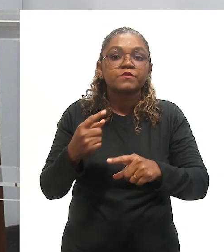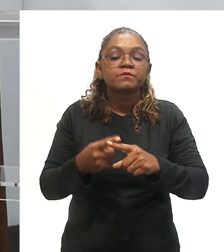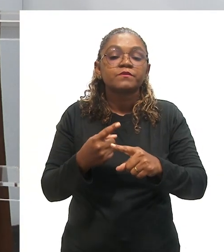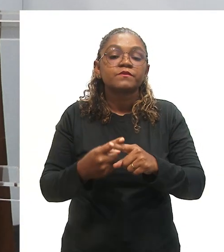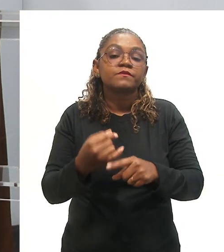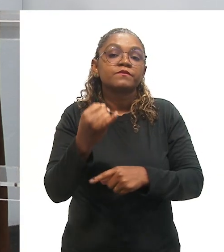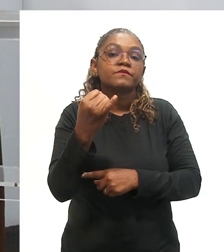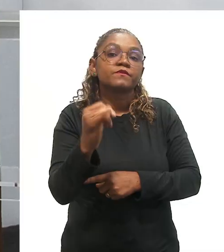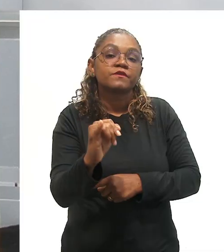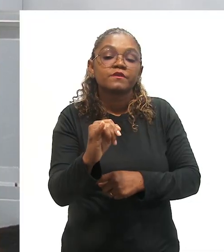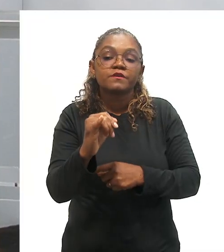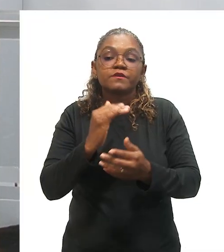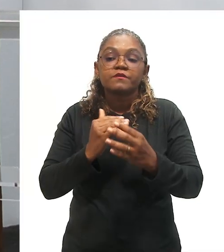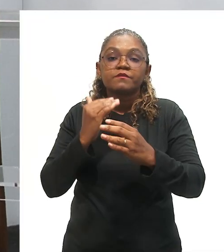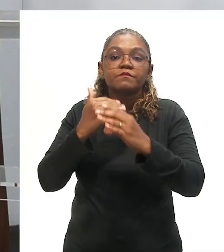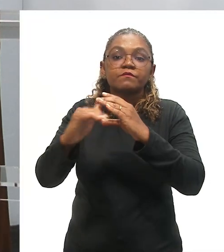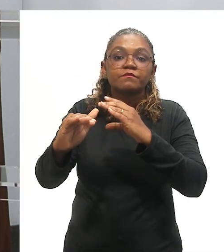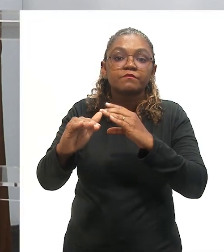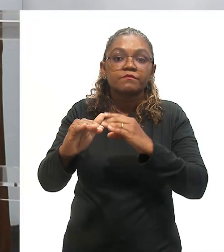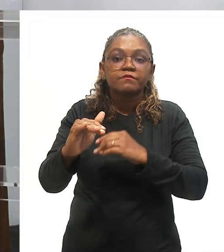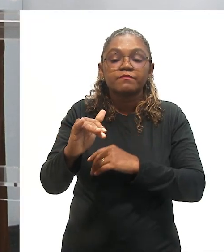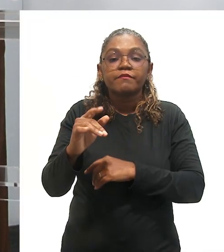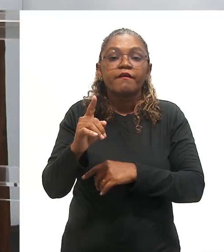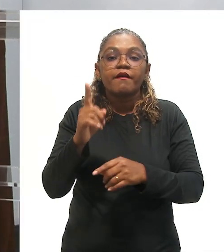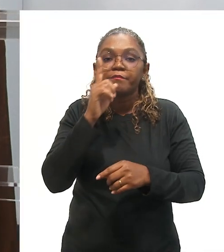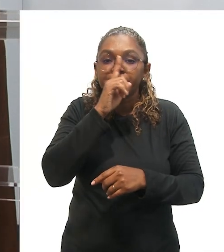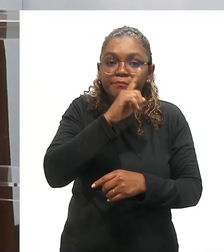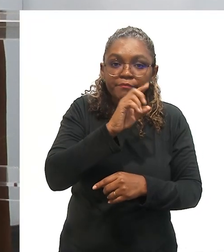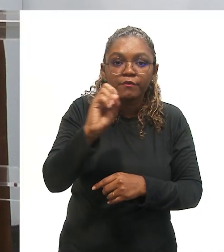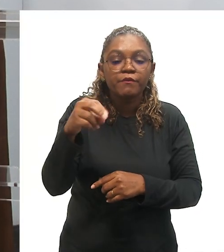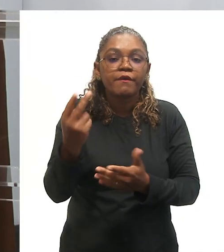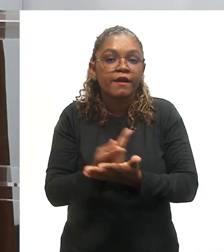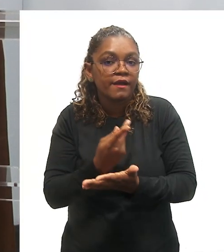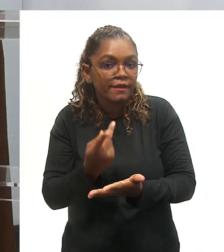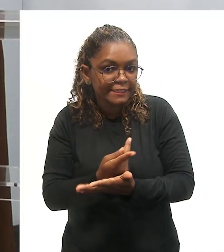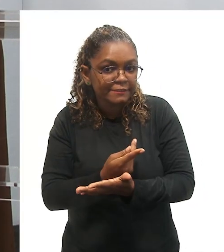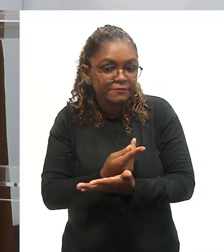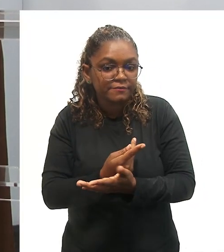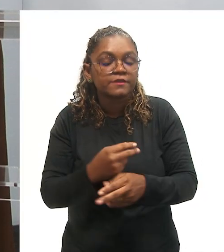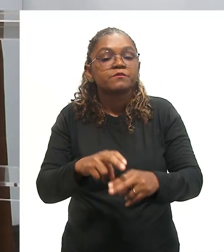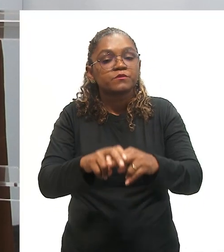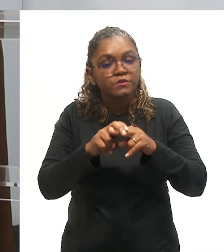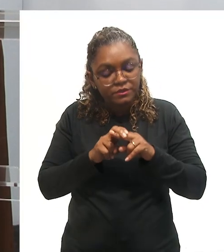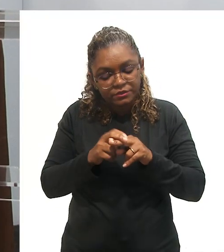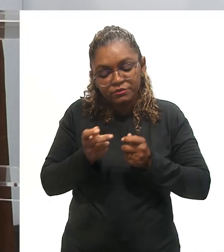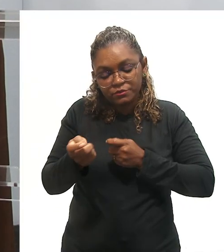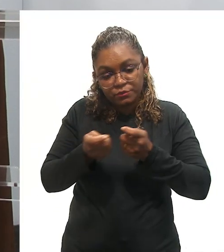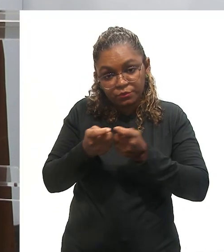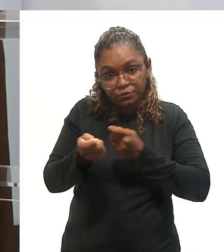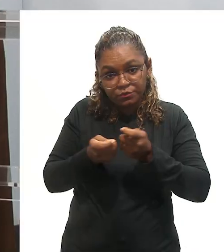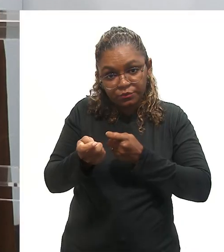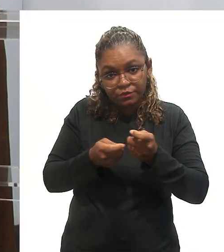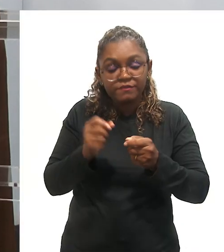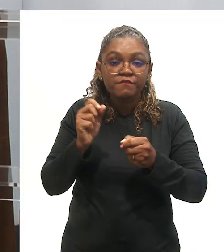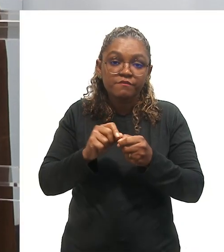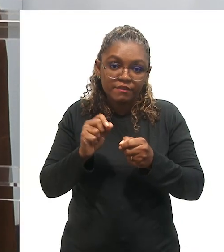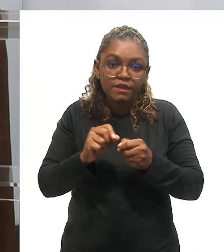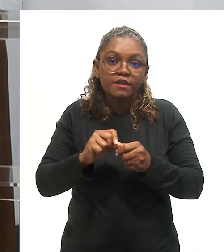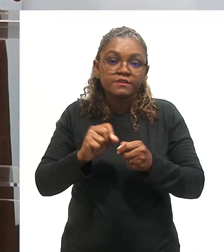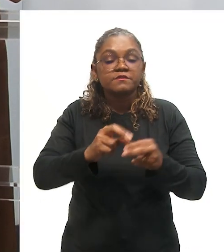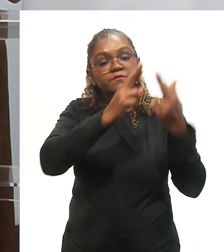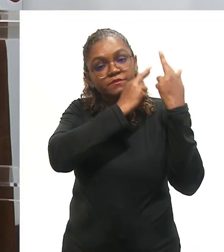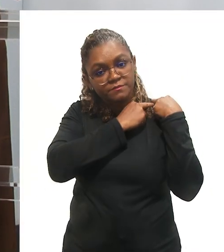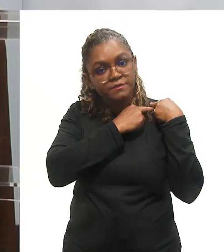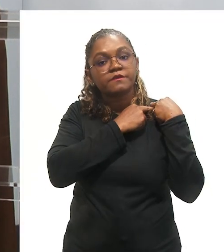um recebimento errado ou equivocado. Então, o controle interno vai estar fazendo esse trabalho.